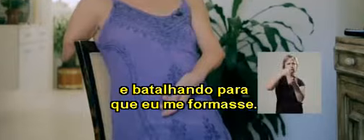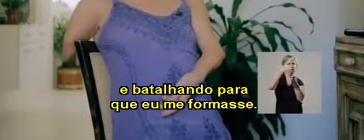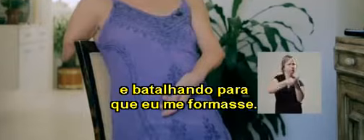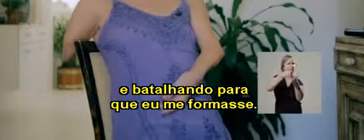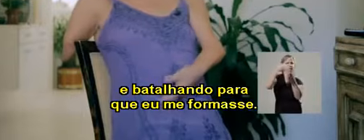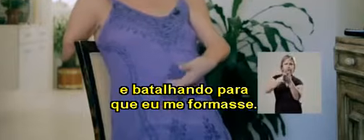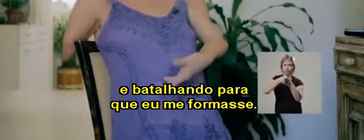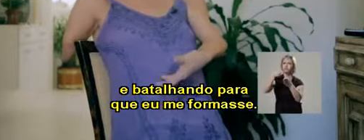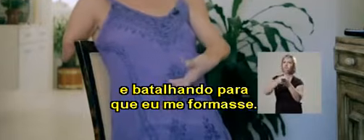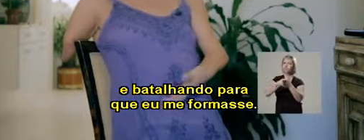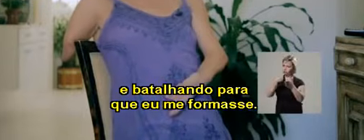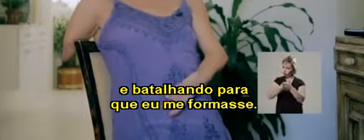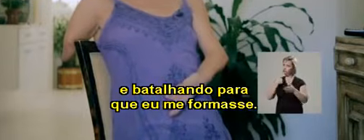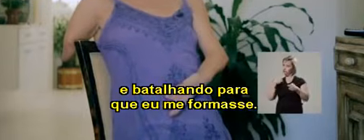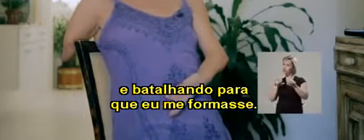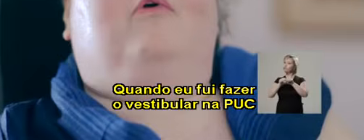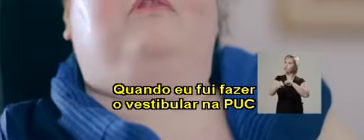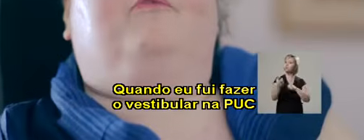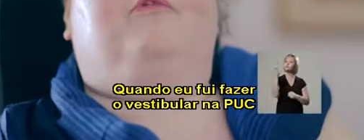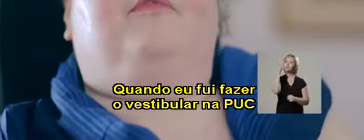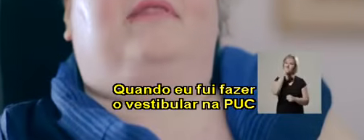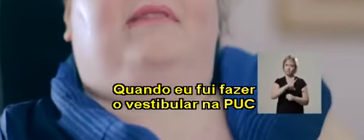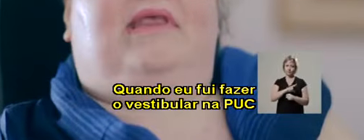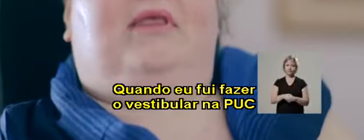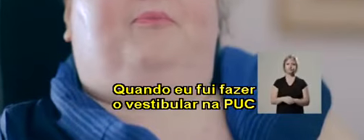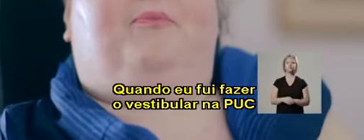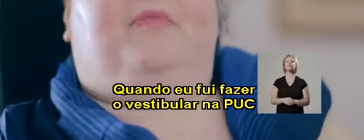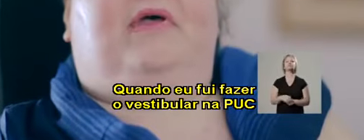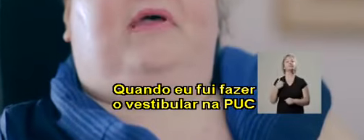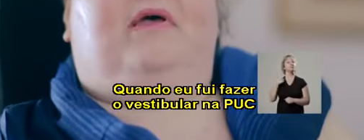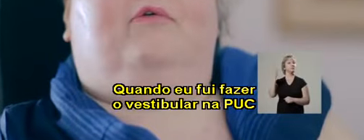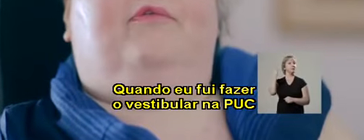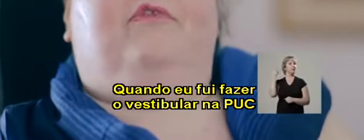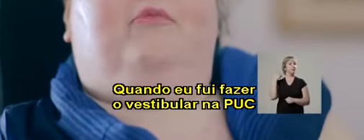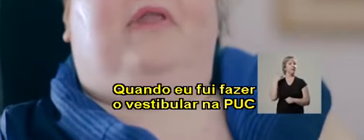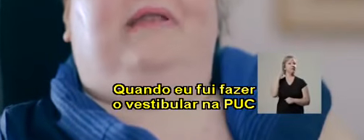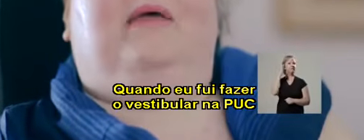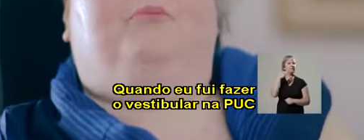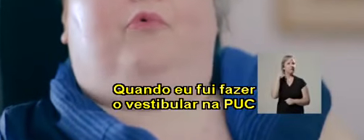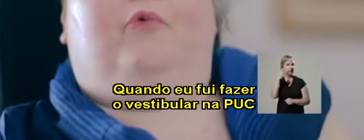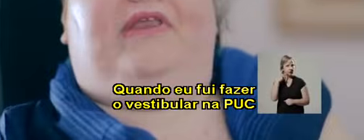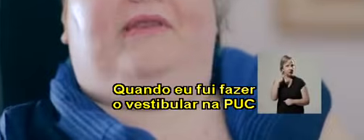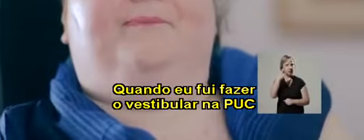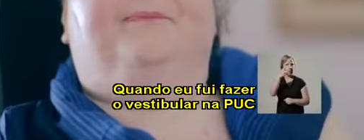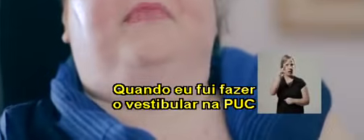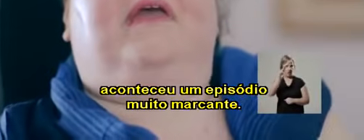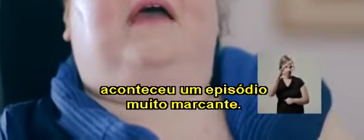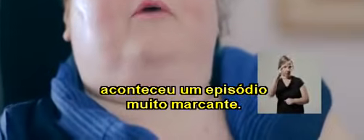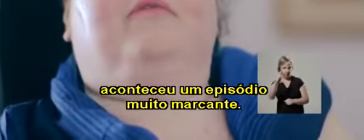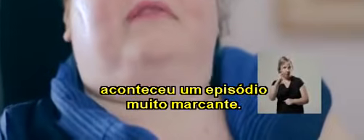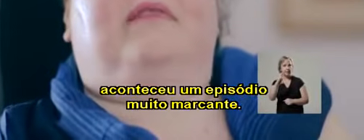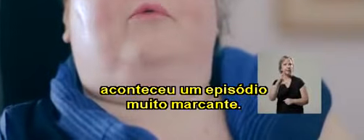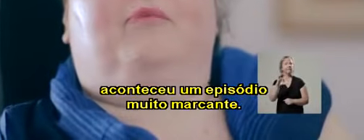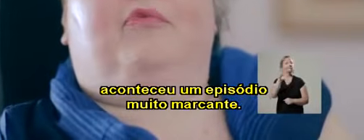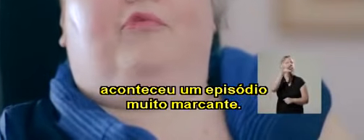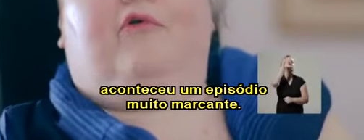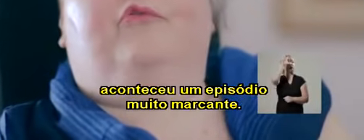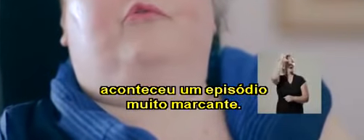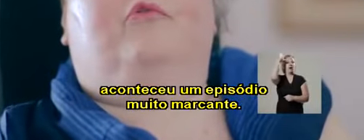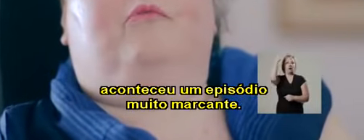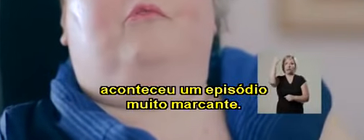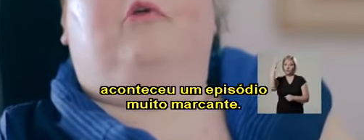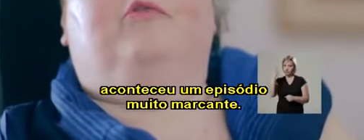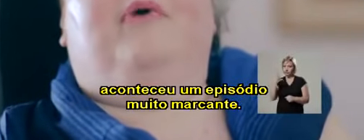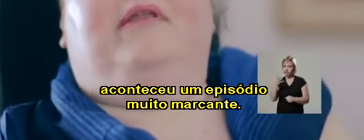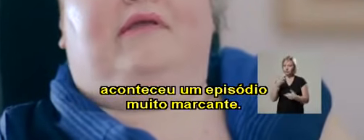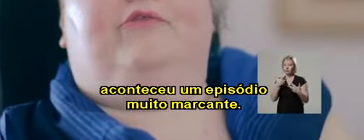batalhando para que eu me formasse. Quando eu fui fazer o vestibular na PUC, aconteceu um